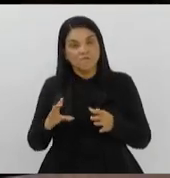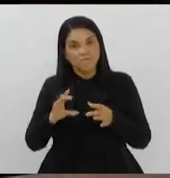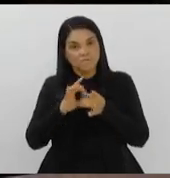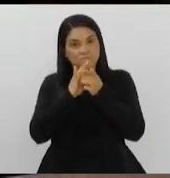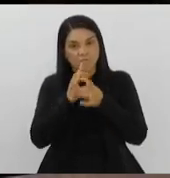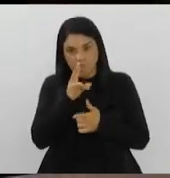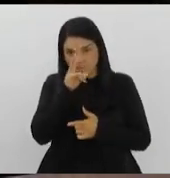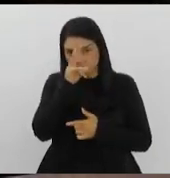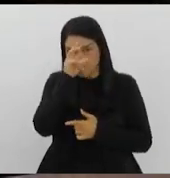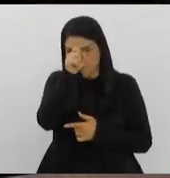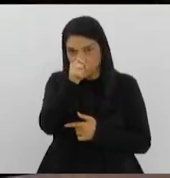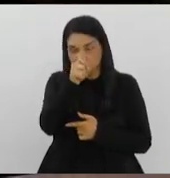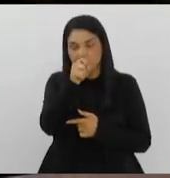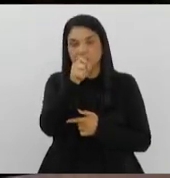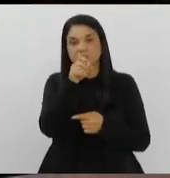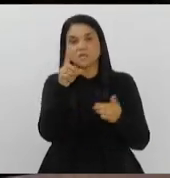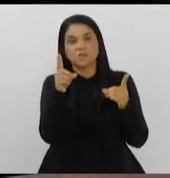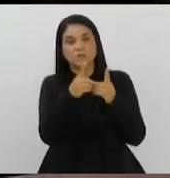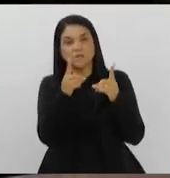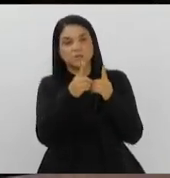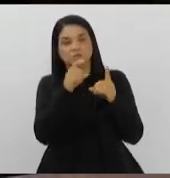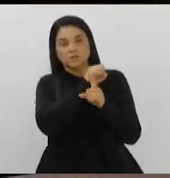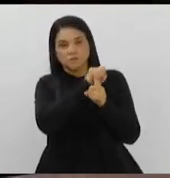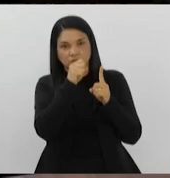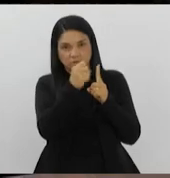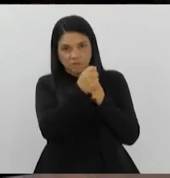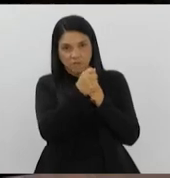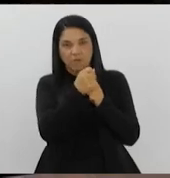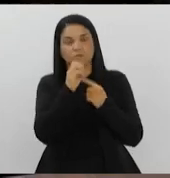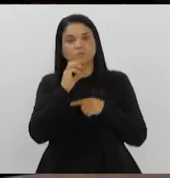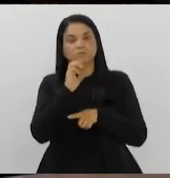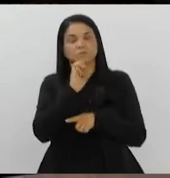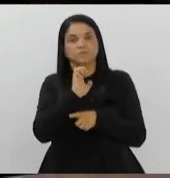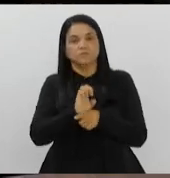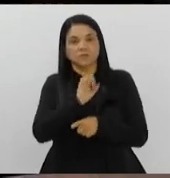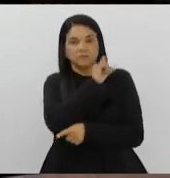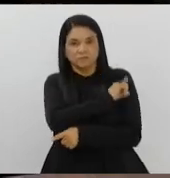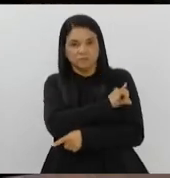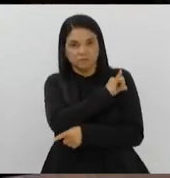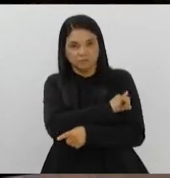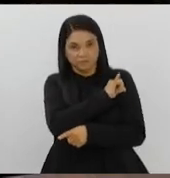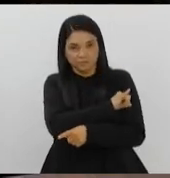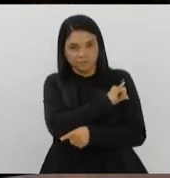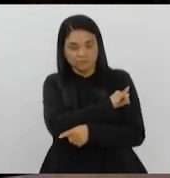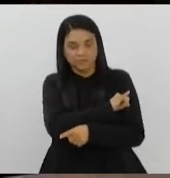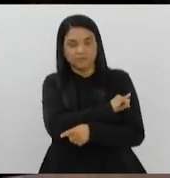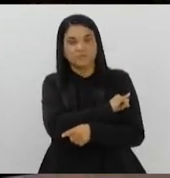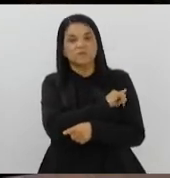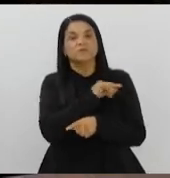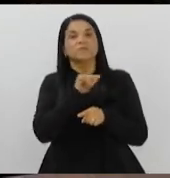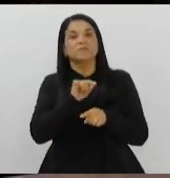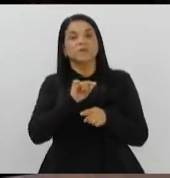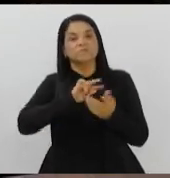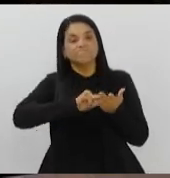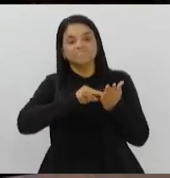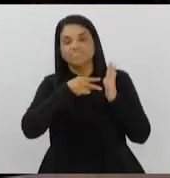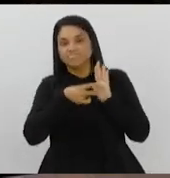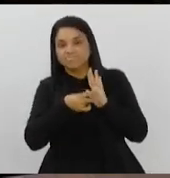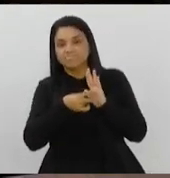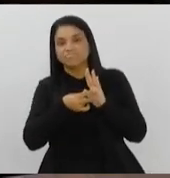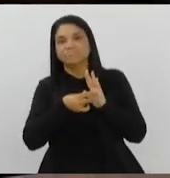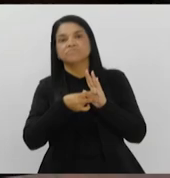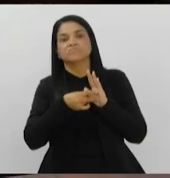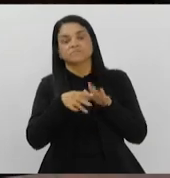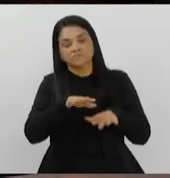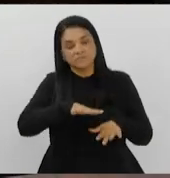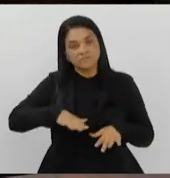o cobertor da assistência social aqui no Estado do Rio de Janeiro, no sentido em que contempla a diversidade